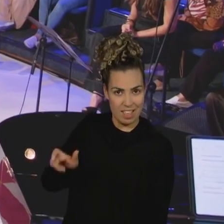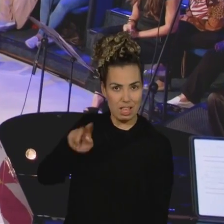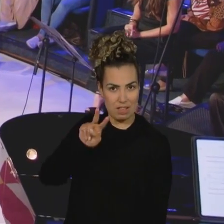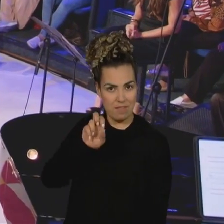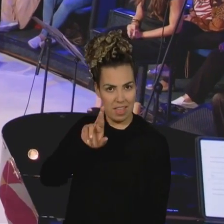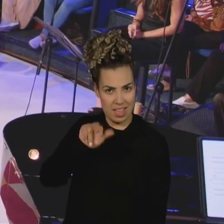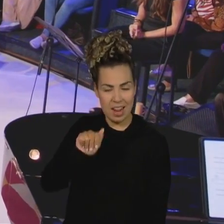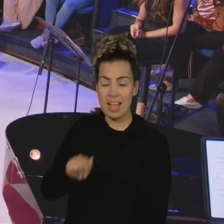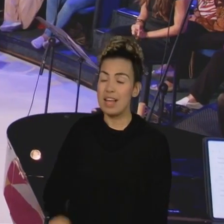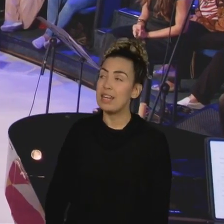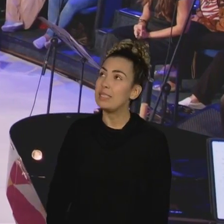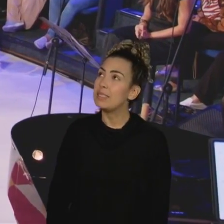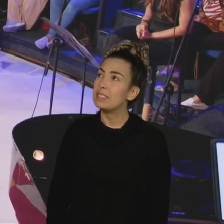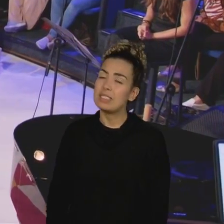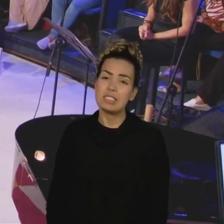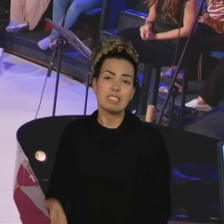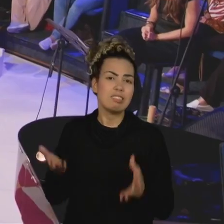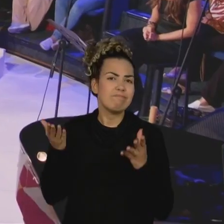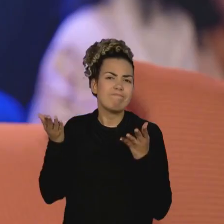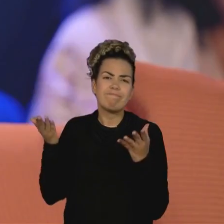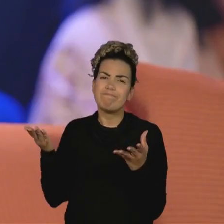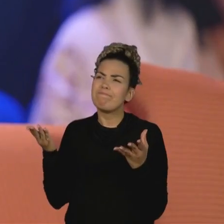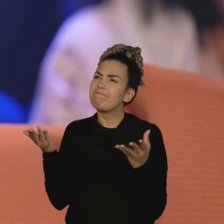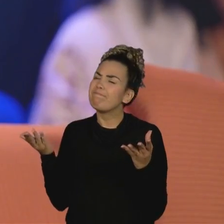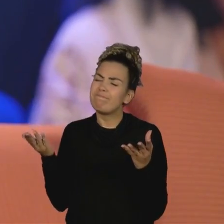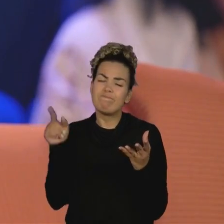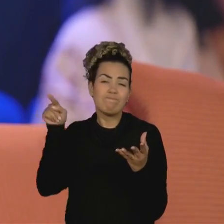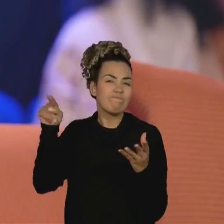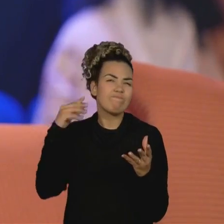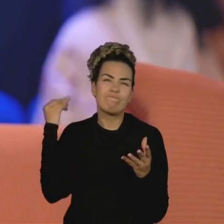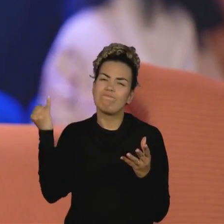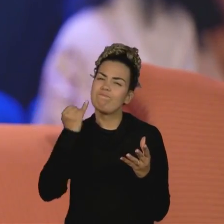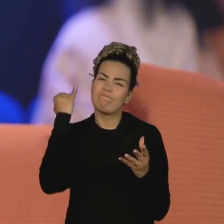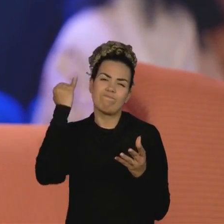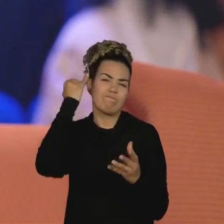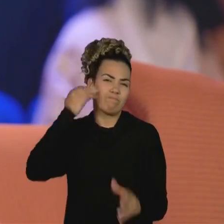é uma peça fundamental, assim, na minha vida,